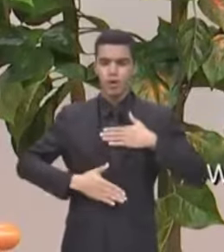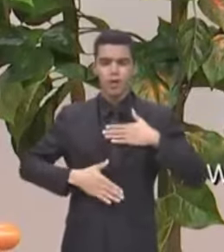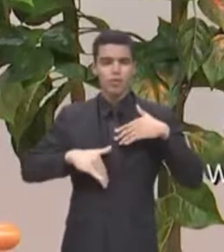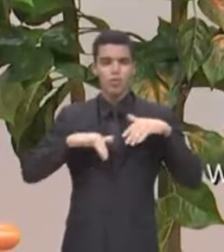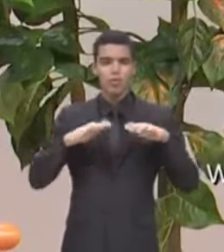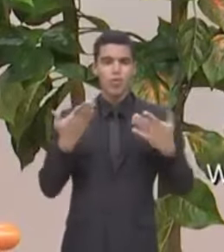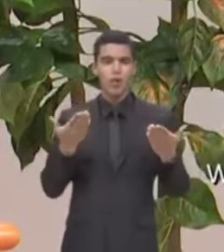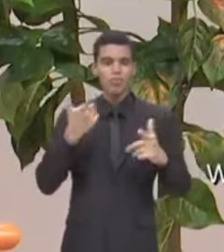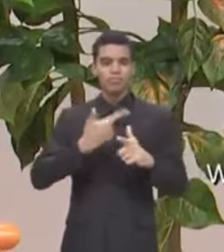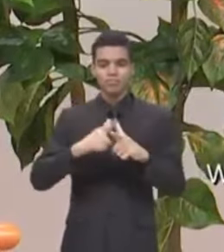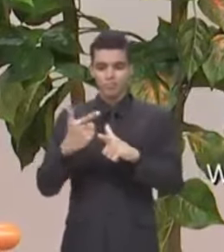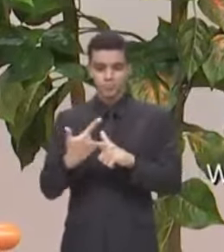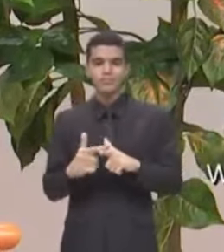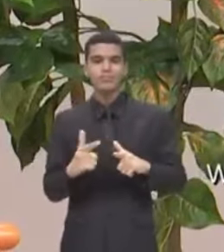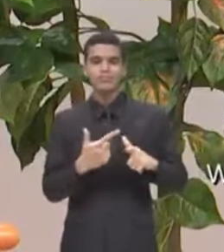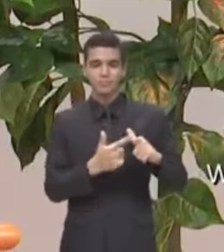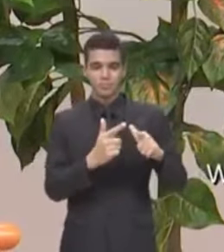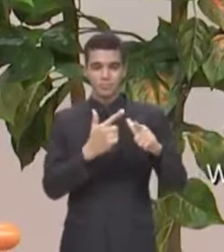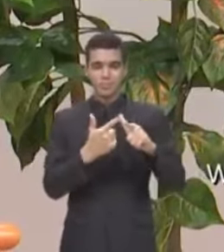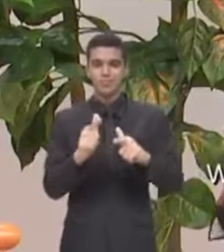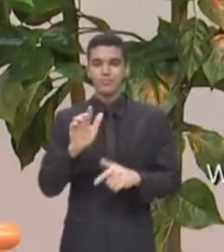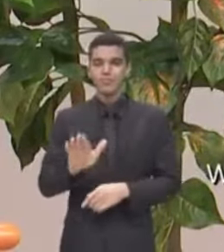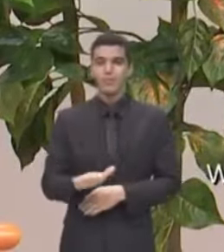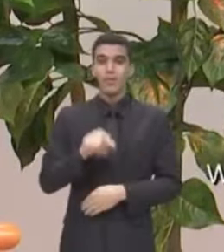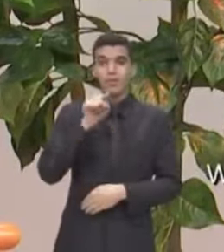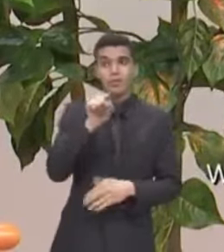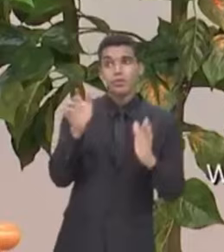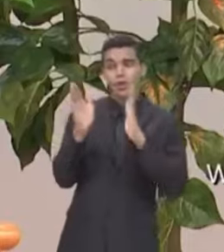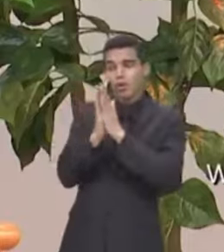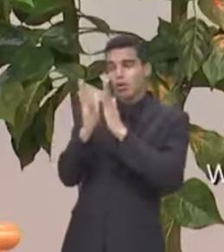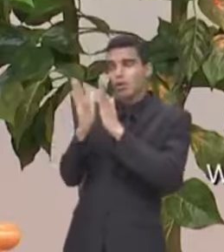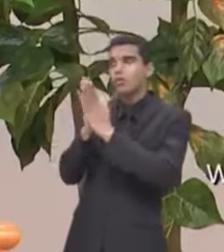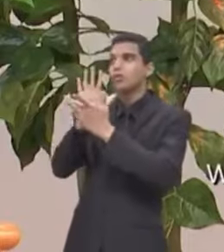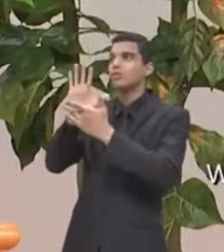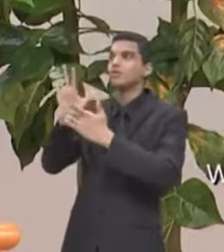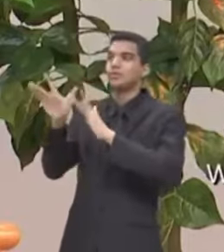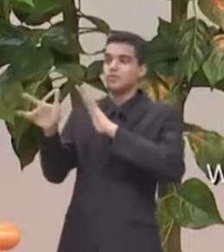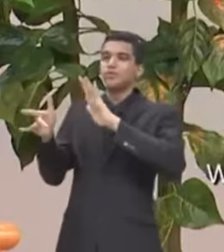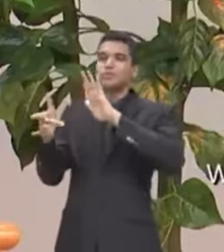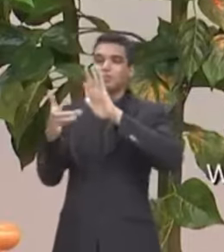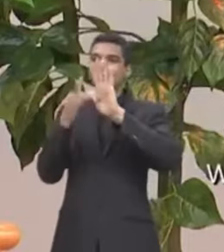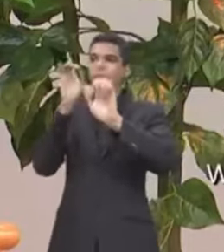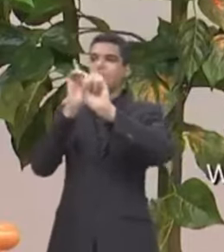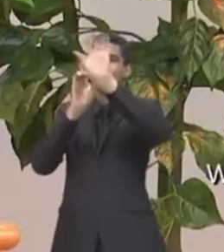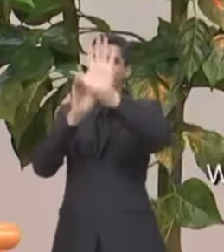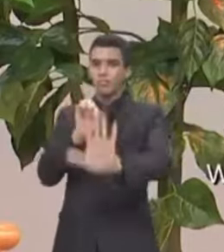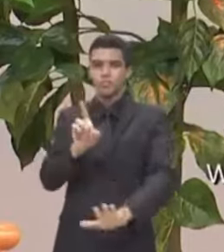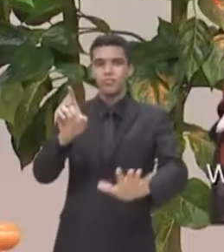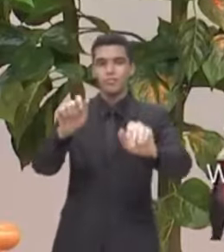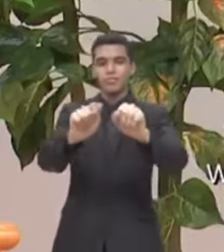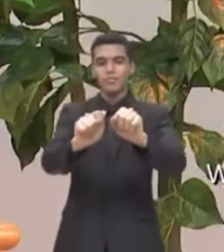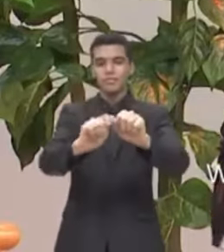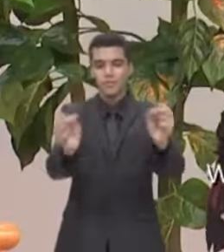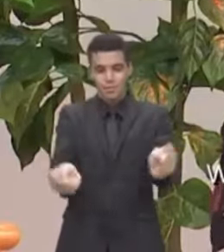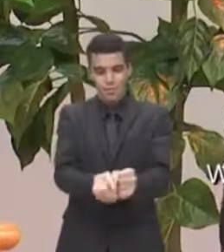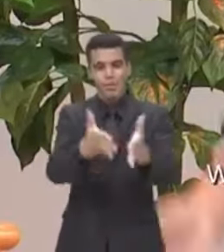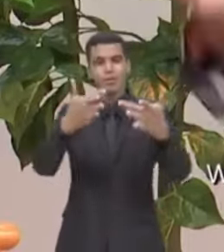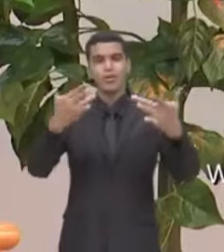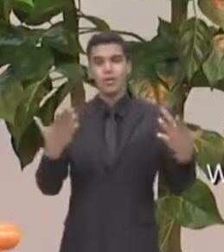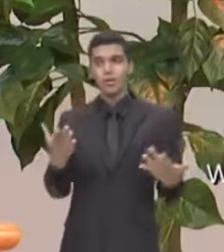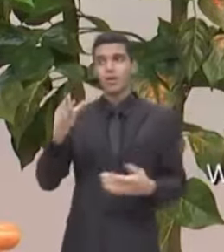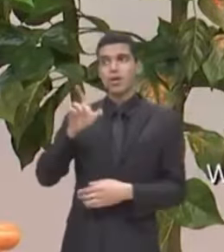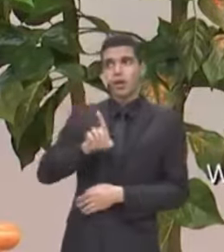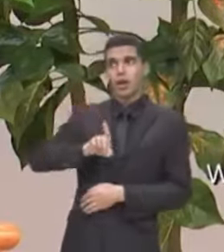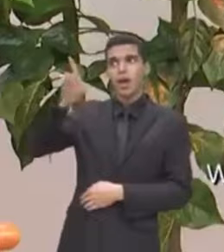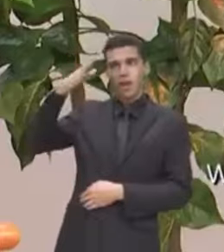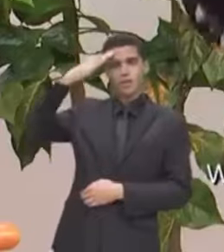Se tu viesse a mim, agora eu vou a ti. E não vai ser só isso, eu sei onde tu moras.